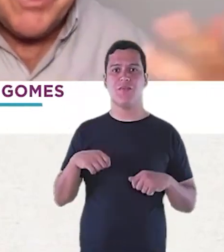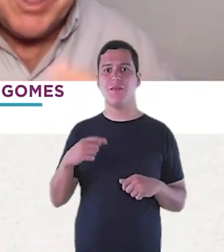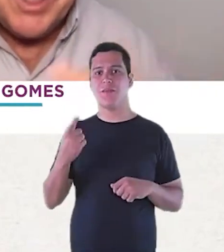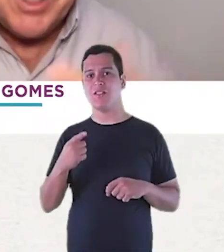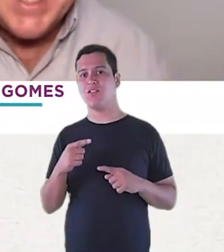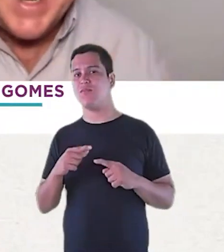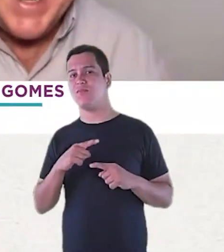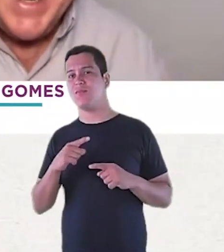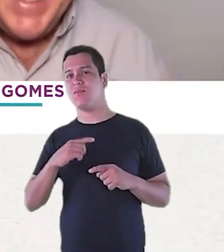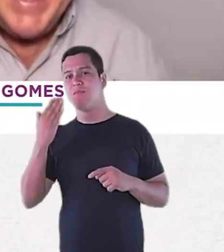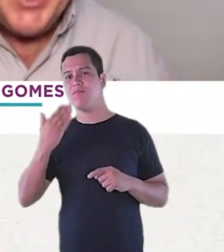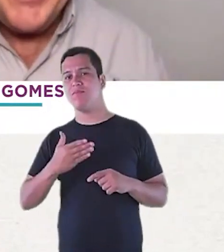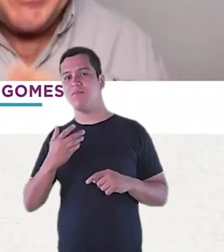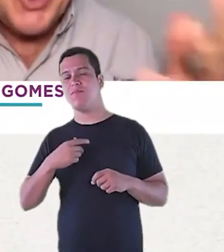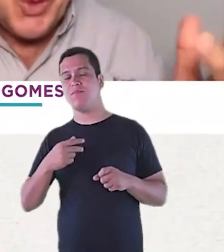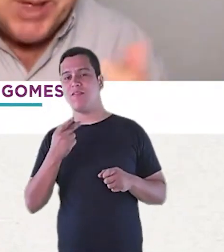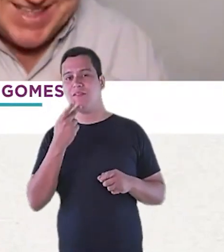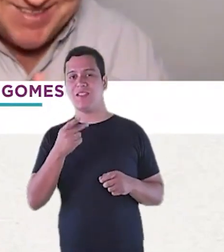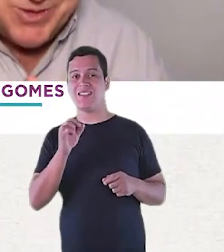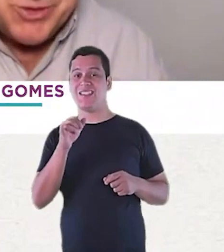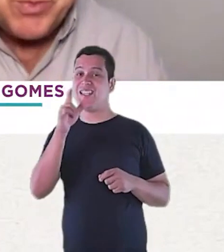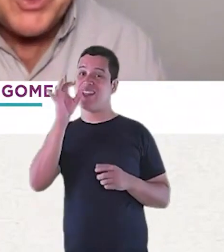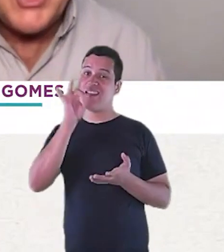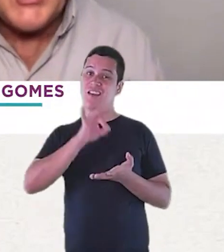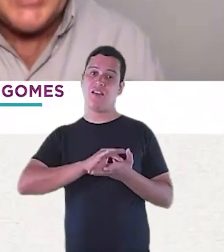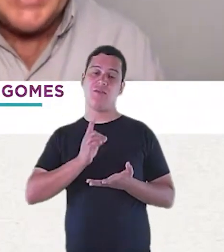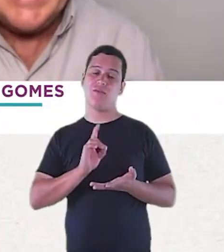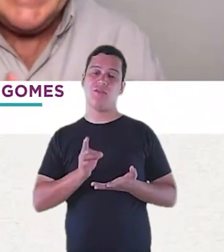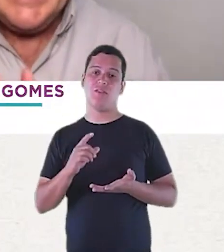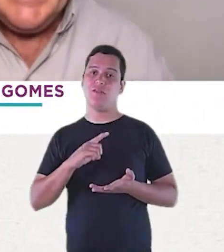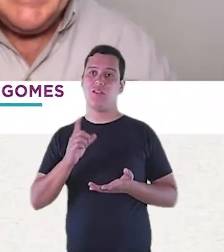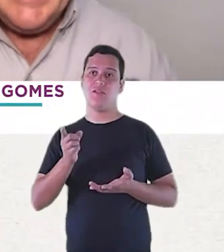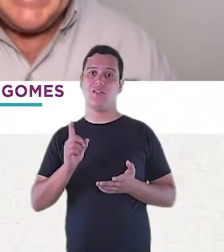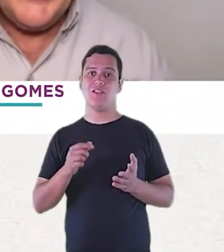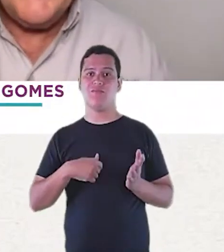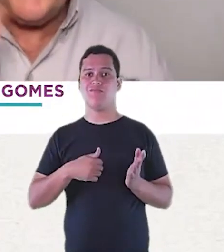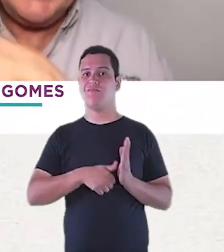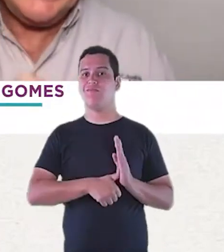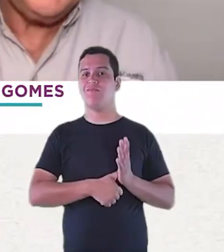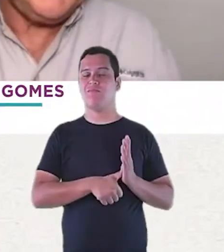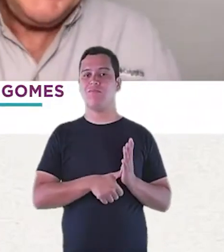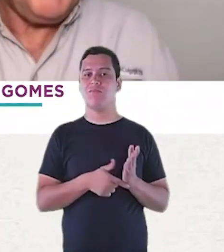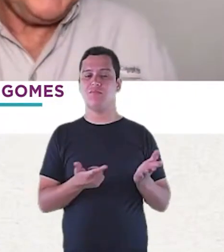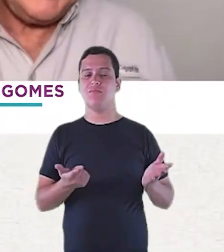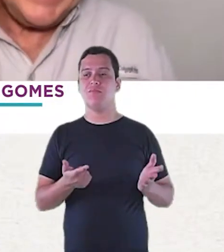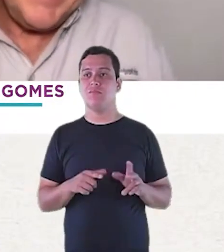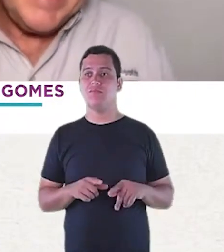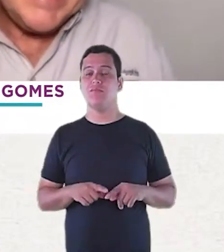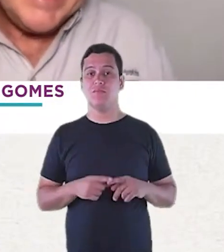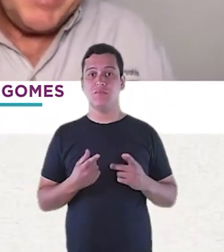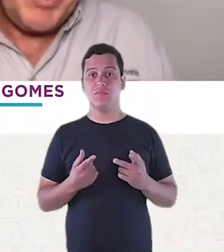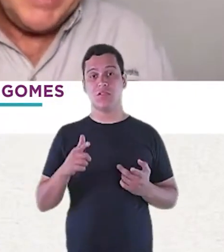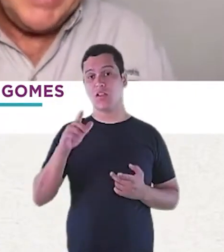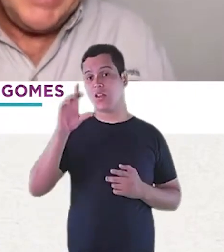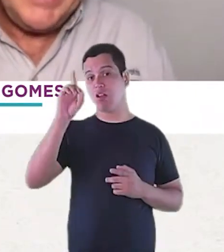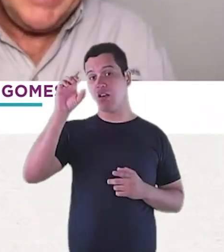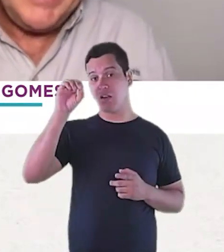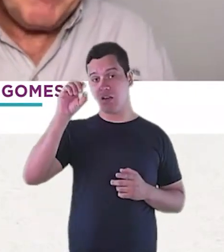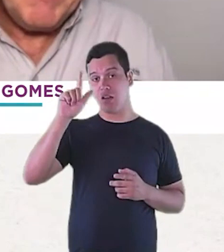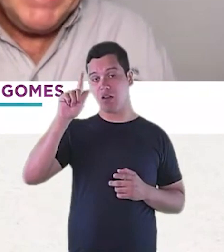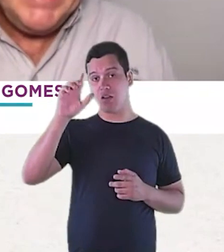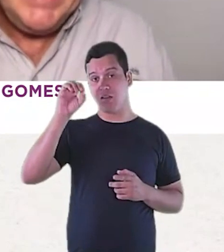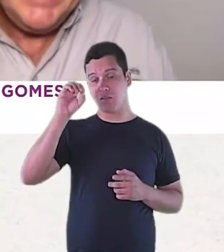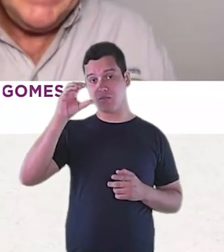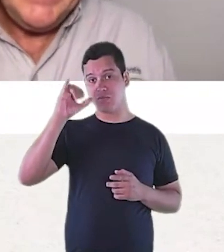ou é uma coisa imaginária. Não existe documentação a respeito do Chico Rei, né? Agora, a história da Agotime é muito interessante, né? Porque